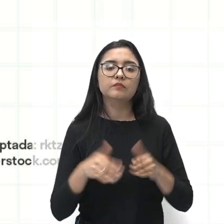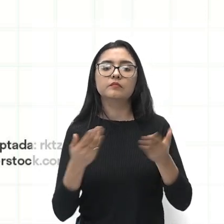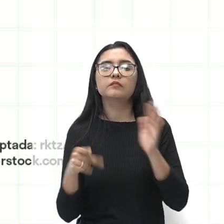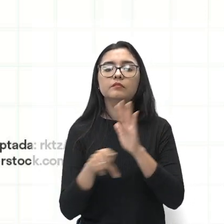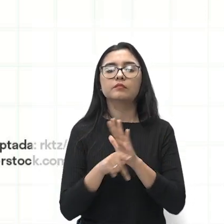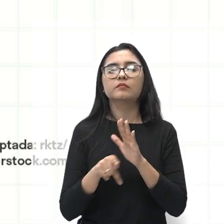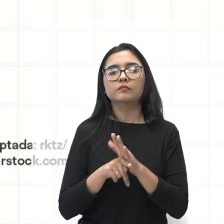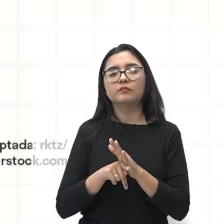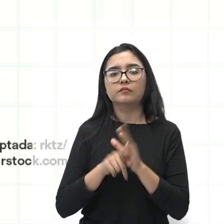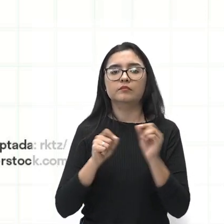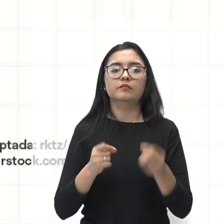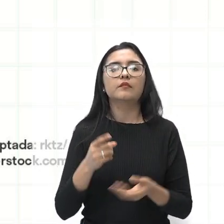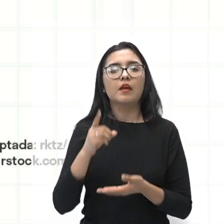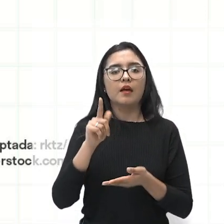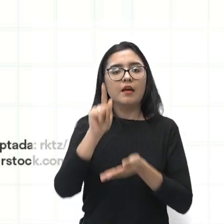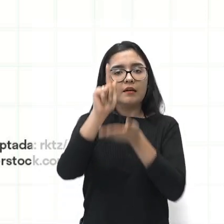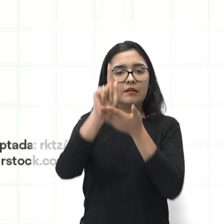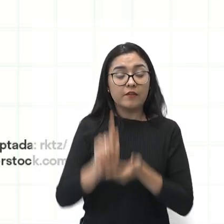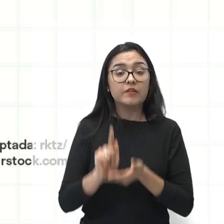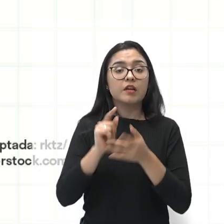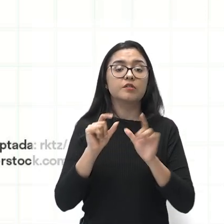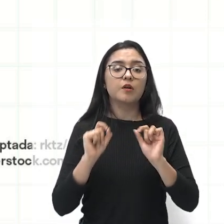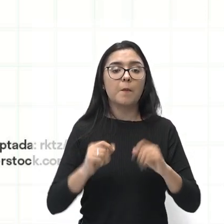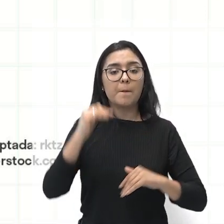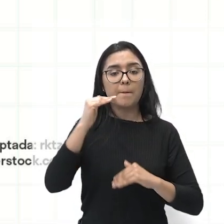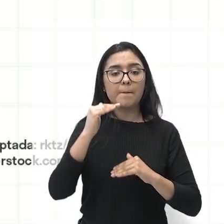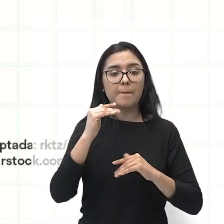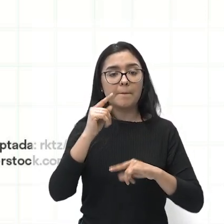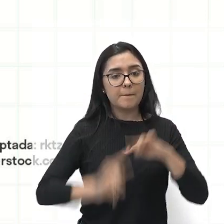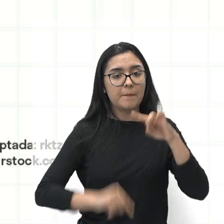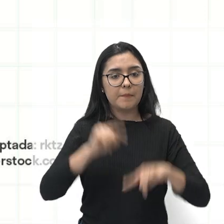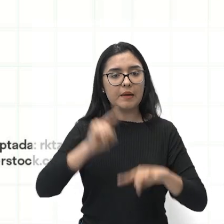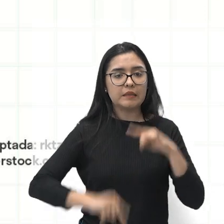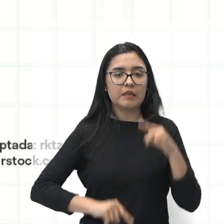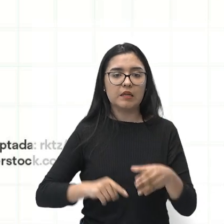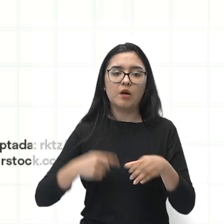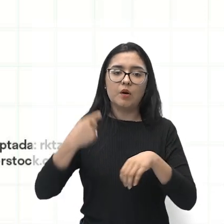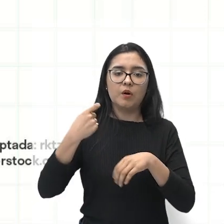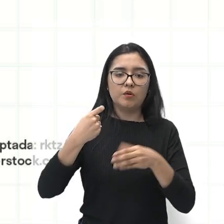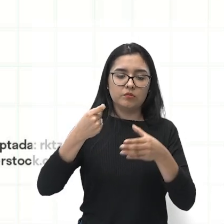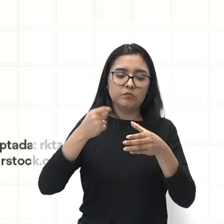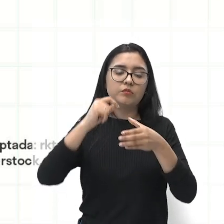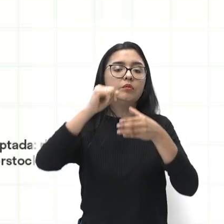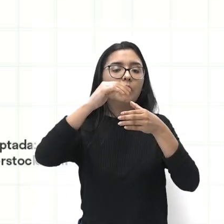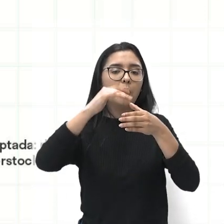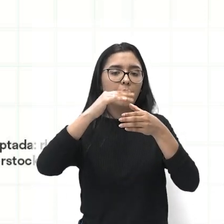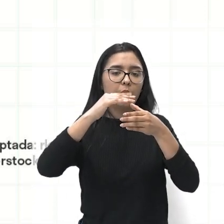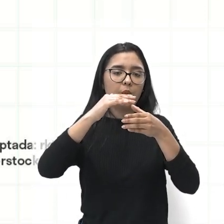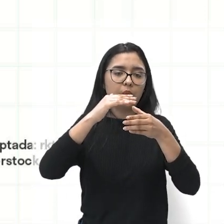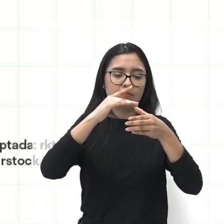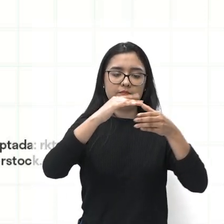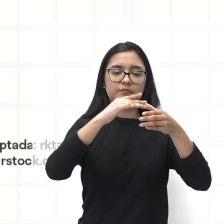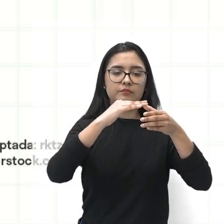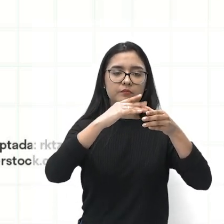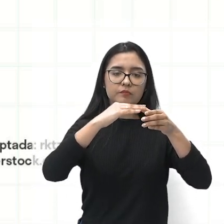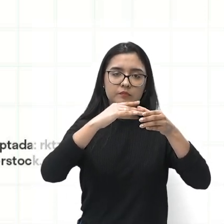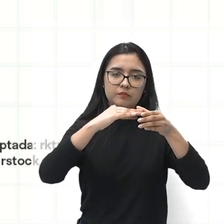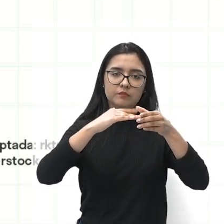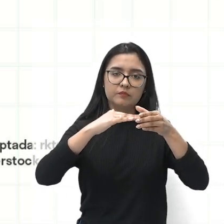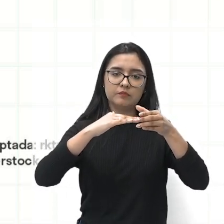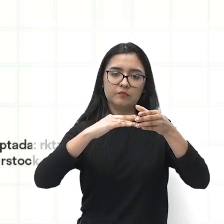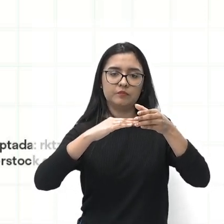da gravidade, por um material ser mais denso, né? Ele vai se